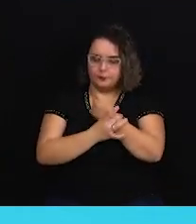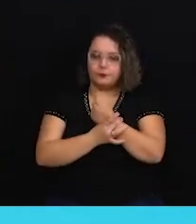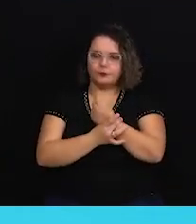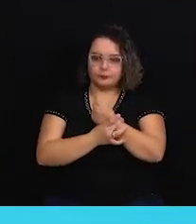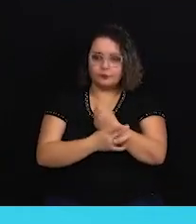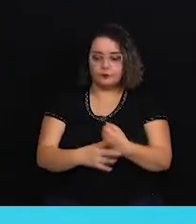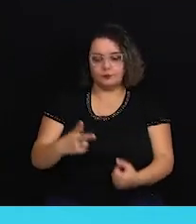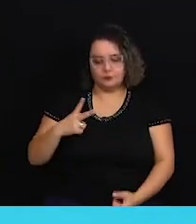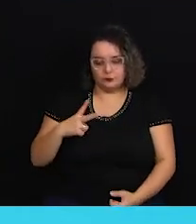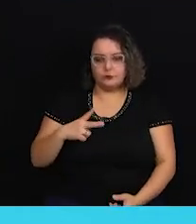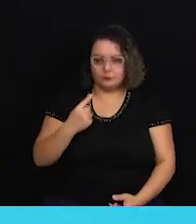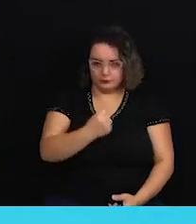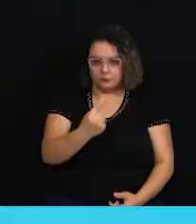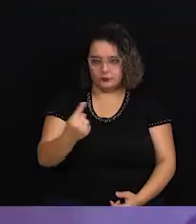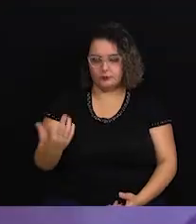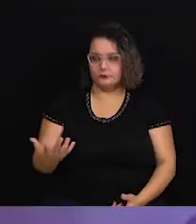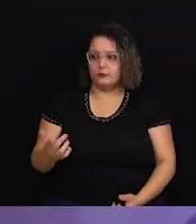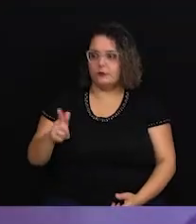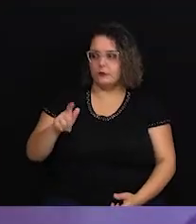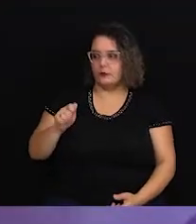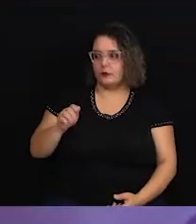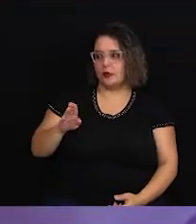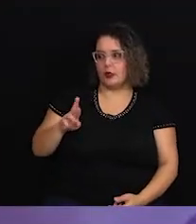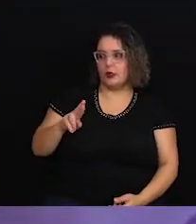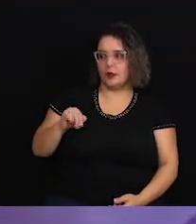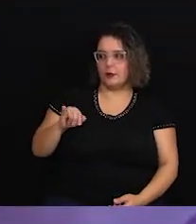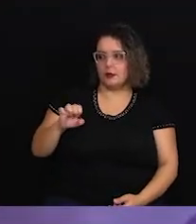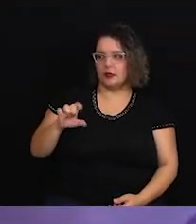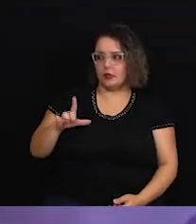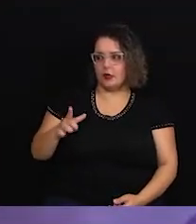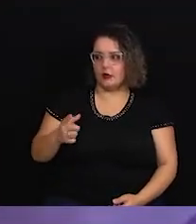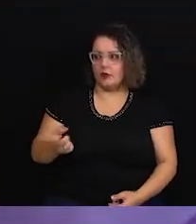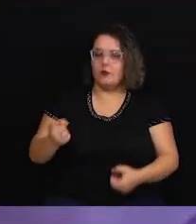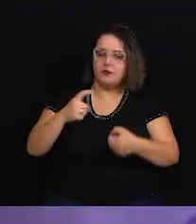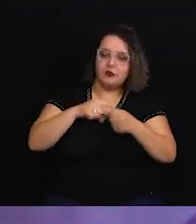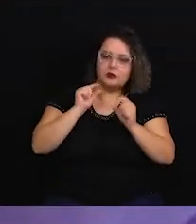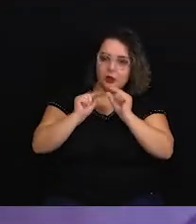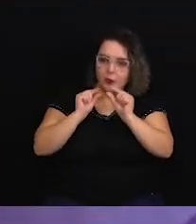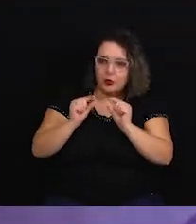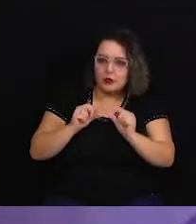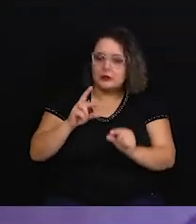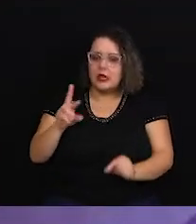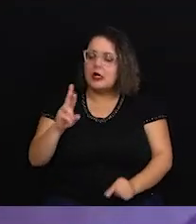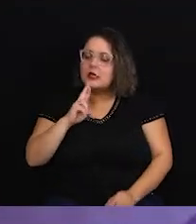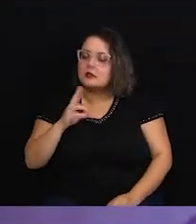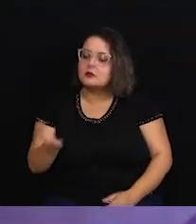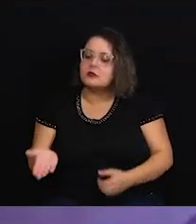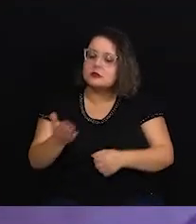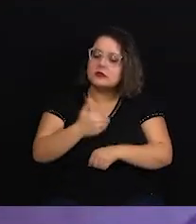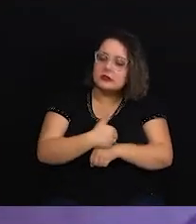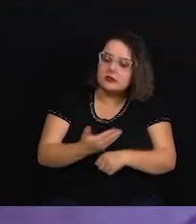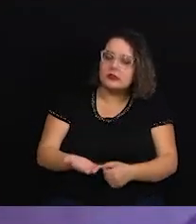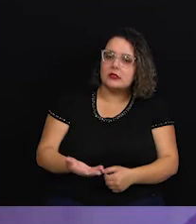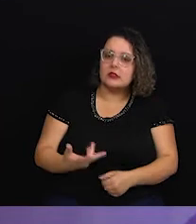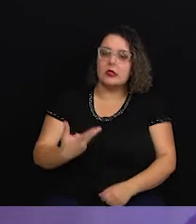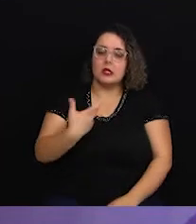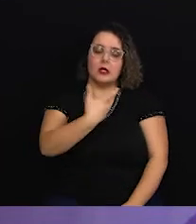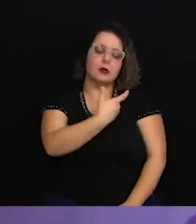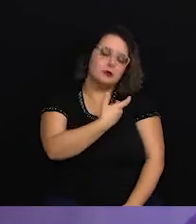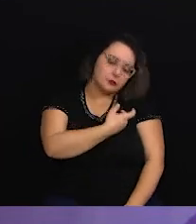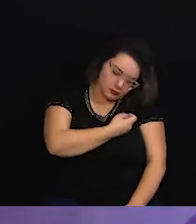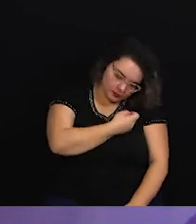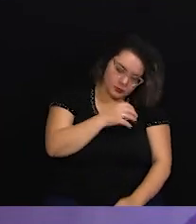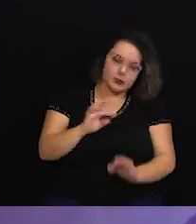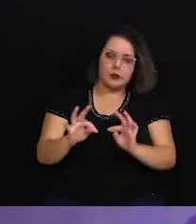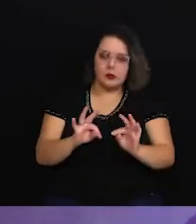paciente precisa de uma forma individualizada. Gabriel, vou voltar um pouquinho na sua resposta anterior. A anestesia e as